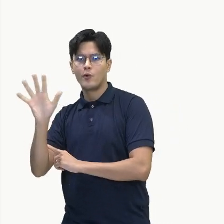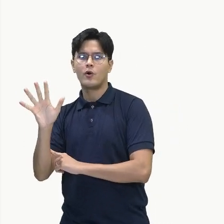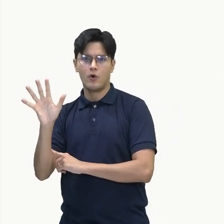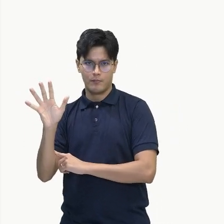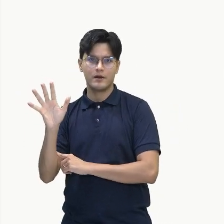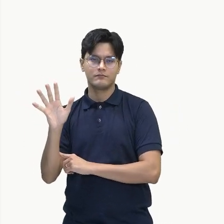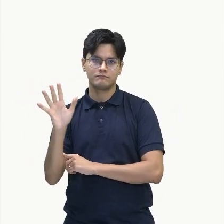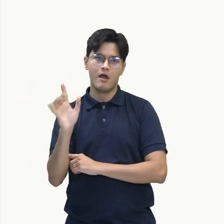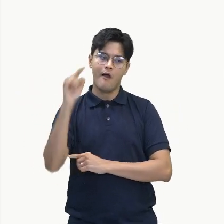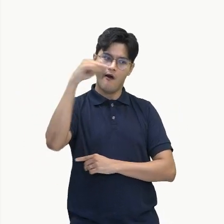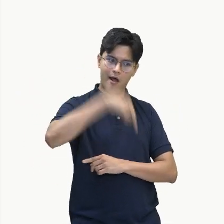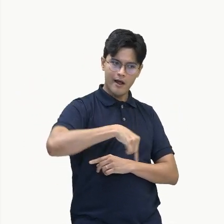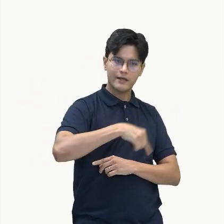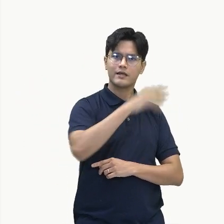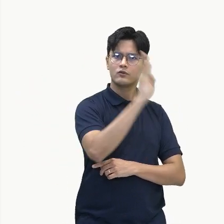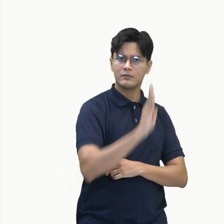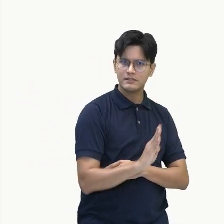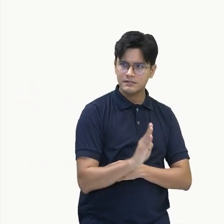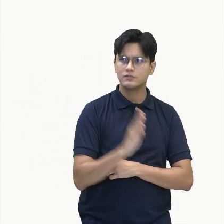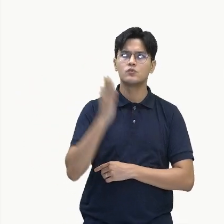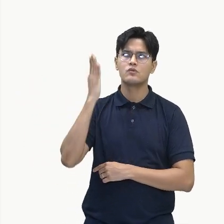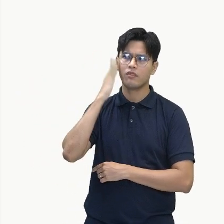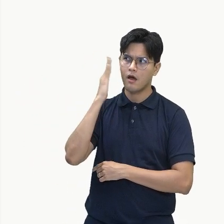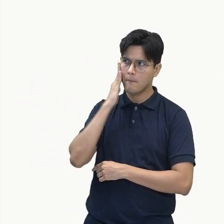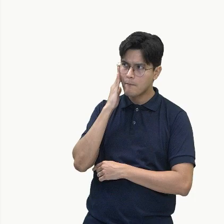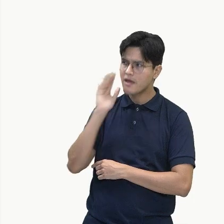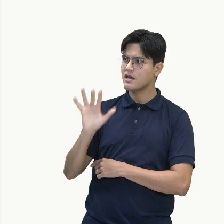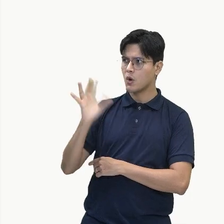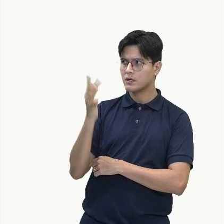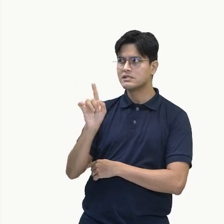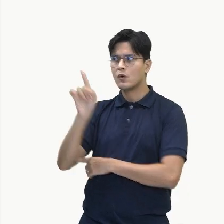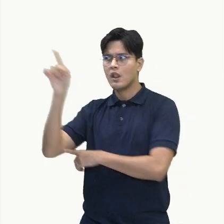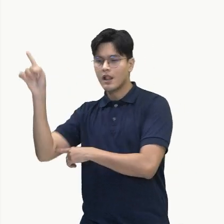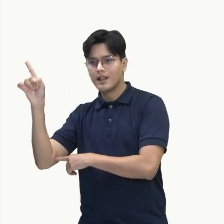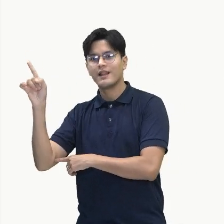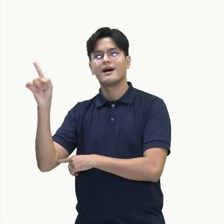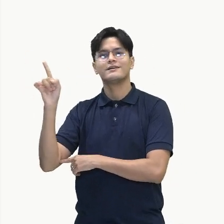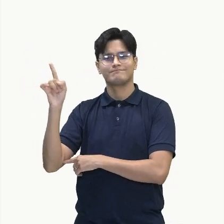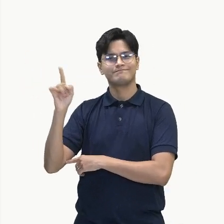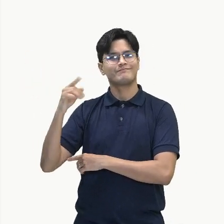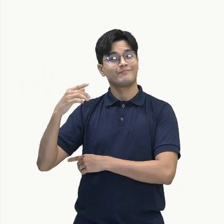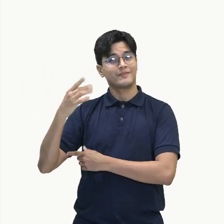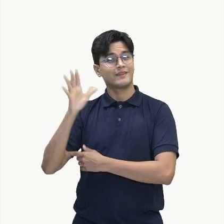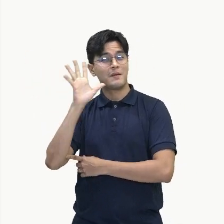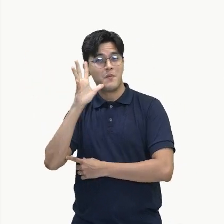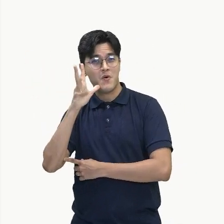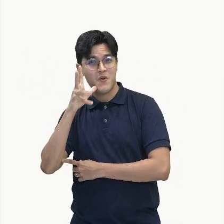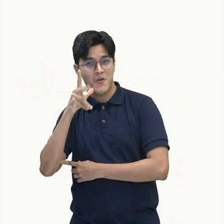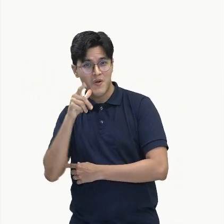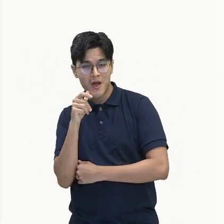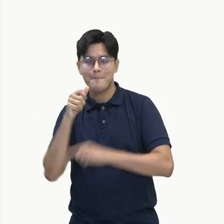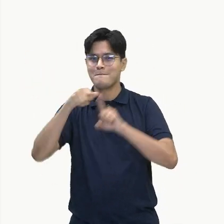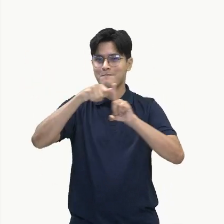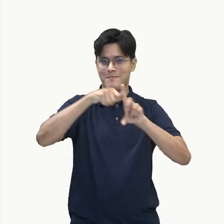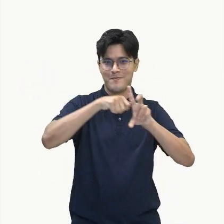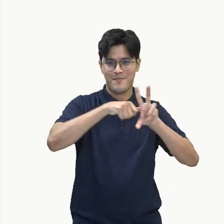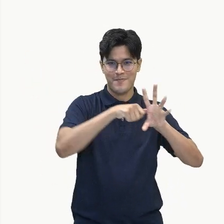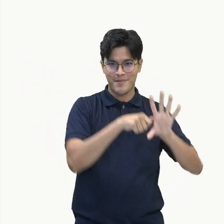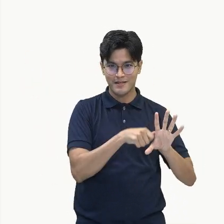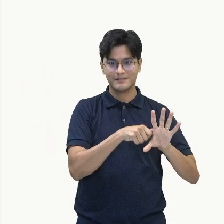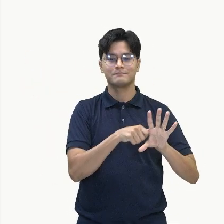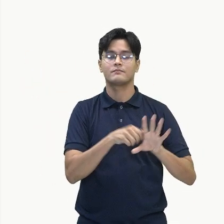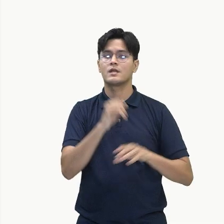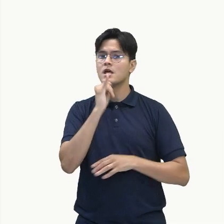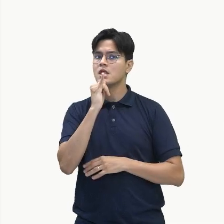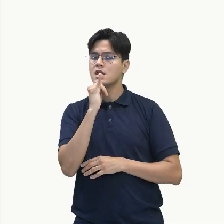chegar até aqui o Brasil. E hoje a gente acompanha tudo em tempo real. Se tem uma guerra, você acompanha essa guerra em tempo real. Se